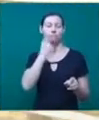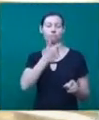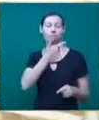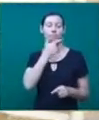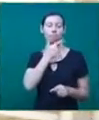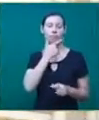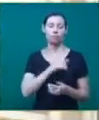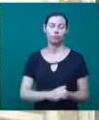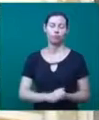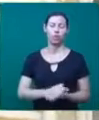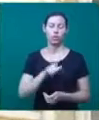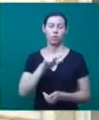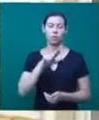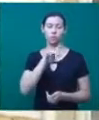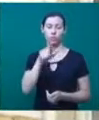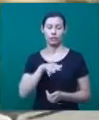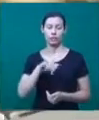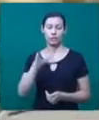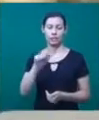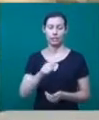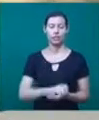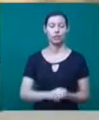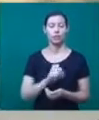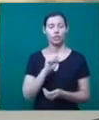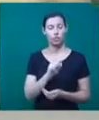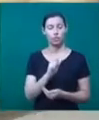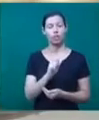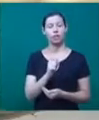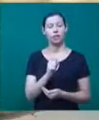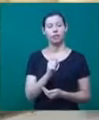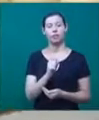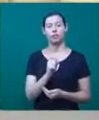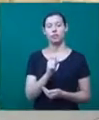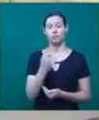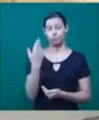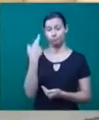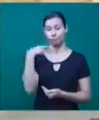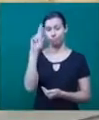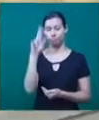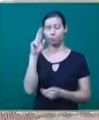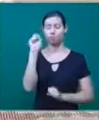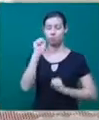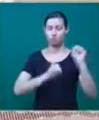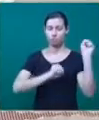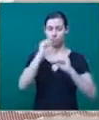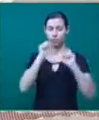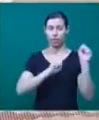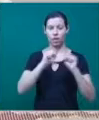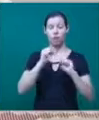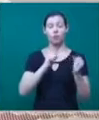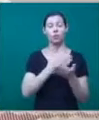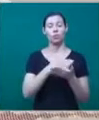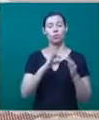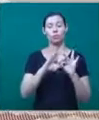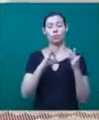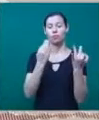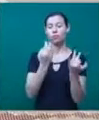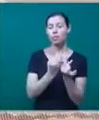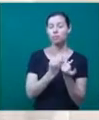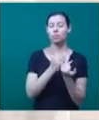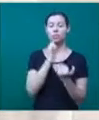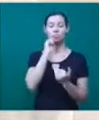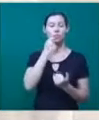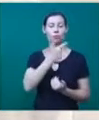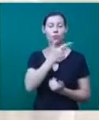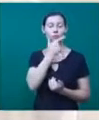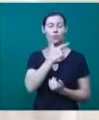desta indústria. Tudo começou daquele jeito, reuniões de família regadas a muito pão de queijo. E o que ela fazia era tão gostoso